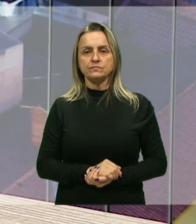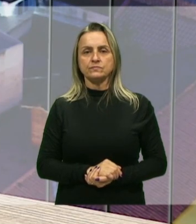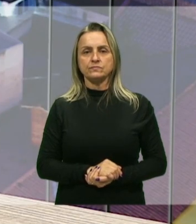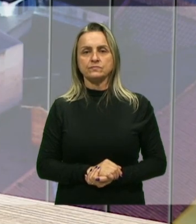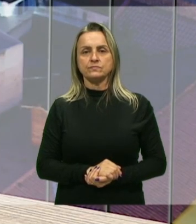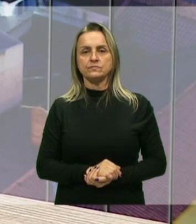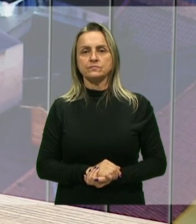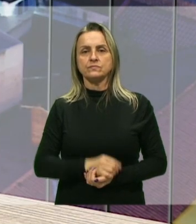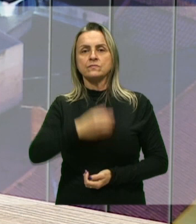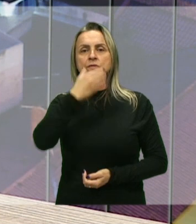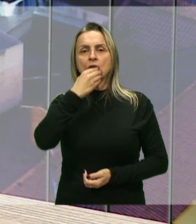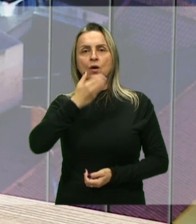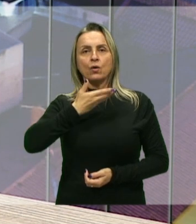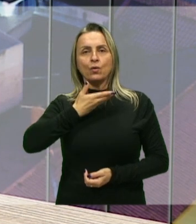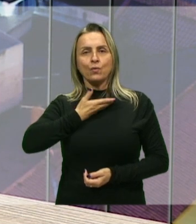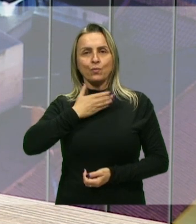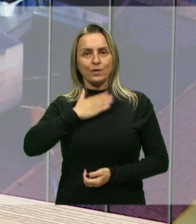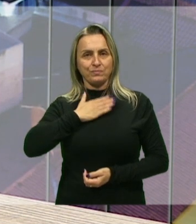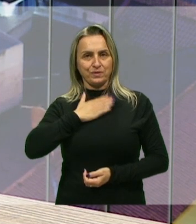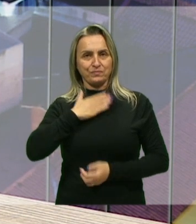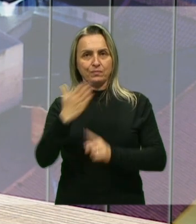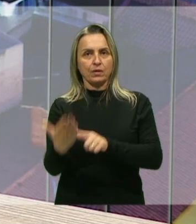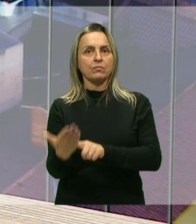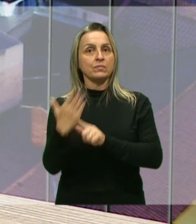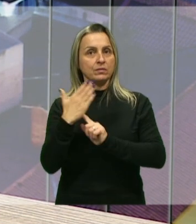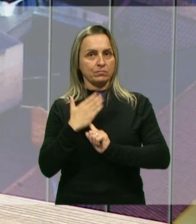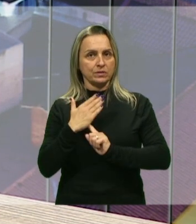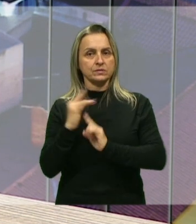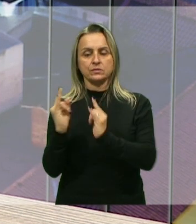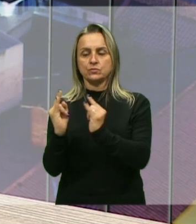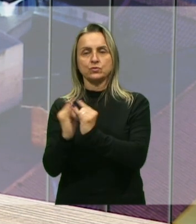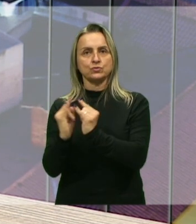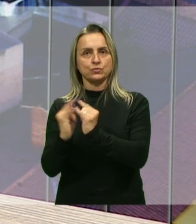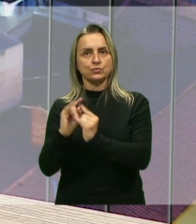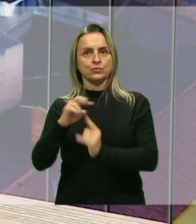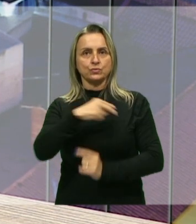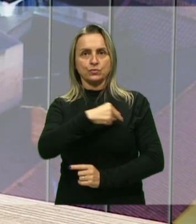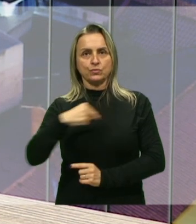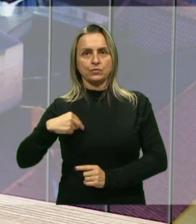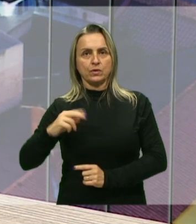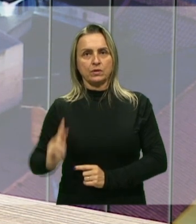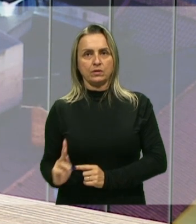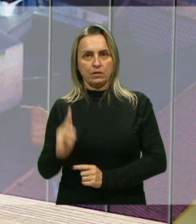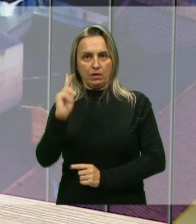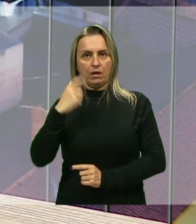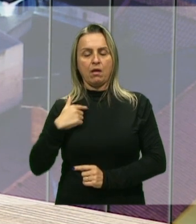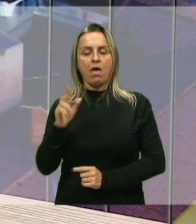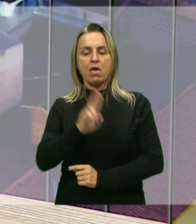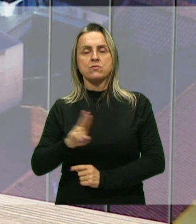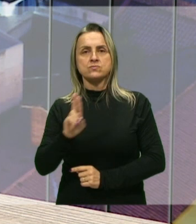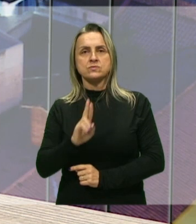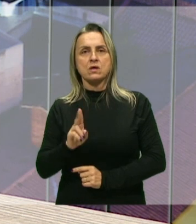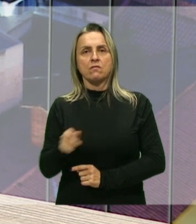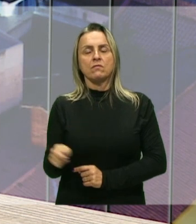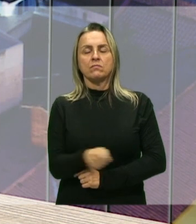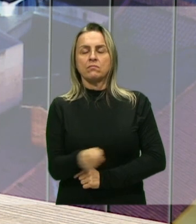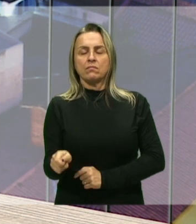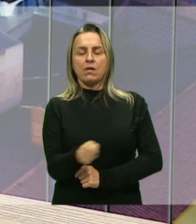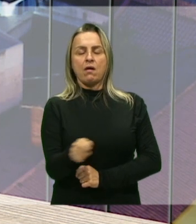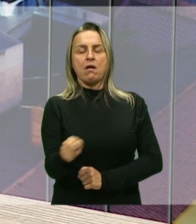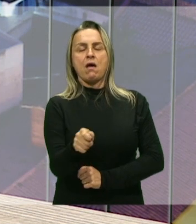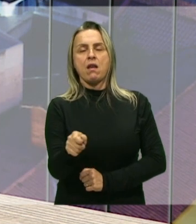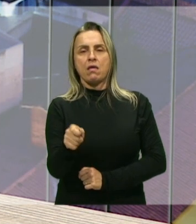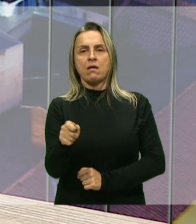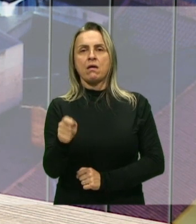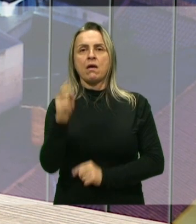um amigo meu me apresentou a Helen Keller, né? E eu usava bengala, né? Minha visão ela tinha progredido, tinha